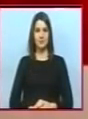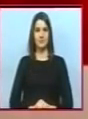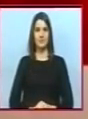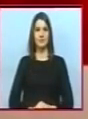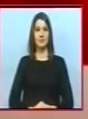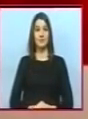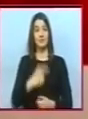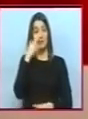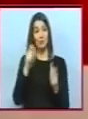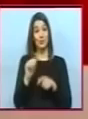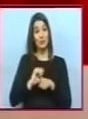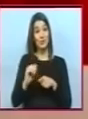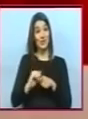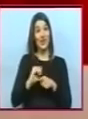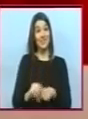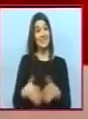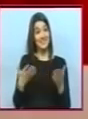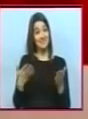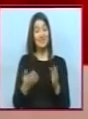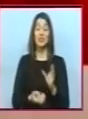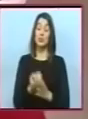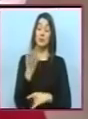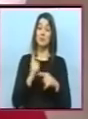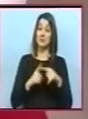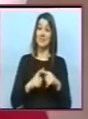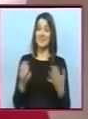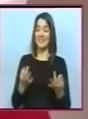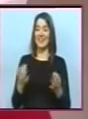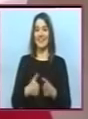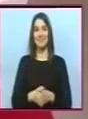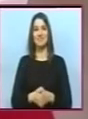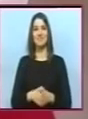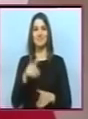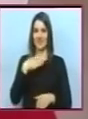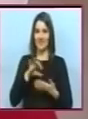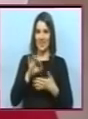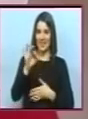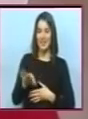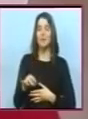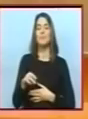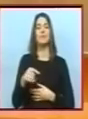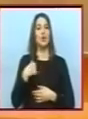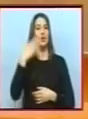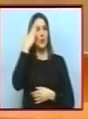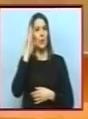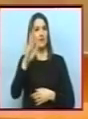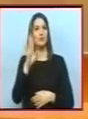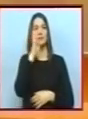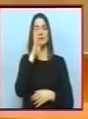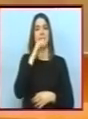A gente com sorte, Joaquim. Pois, surpresas. Queria acrescentar qualquer coisa que eu acho que era. E se eu fiz um